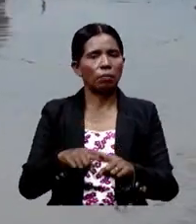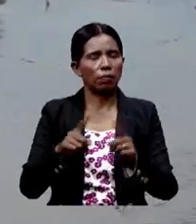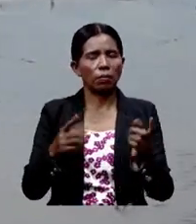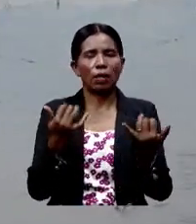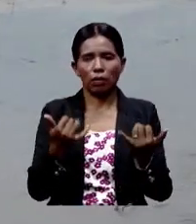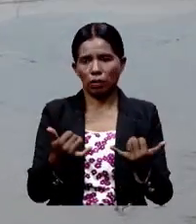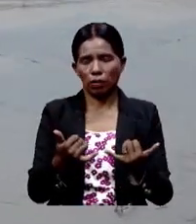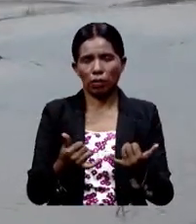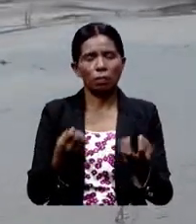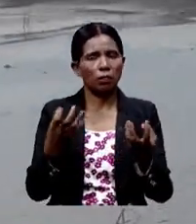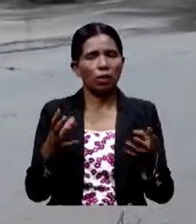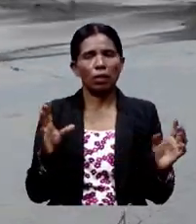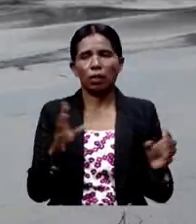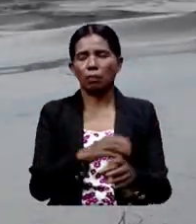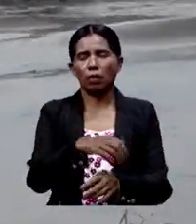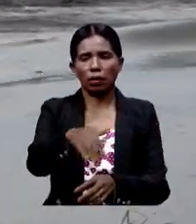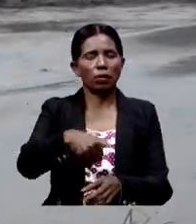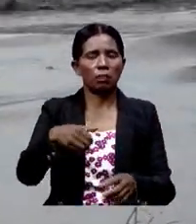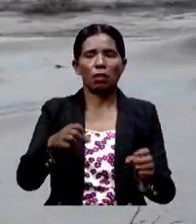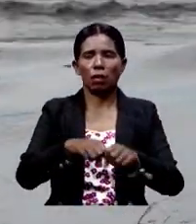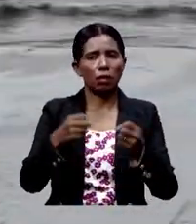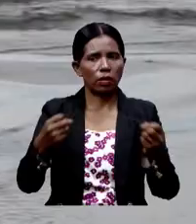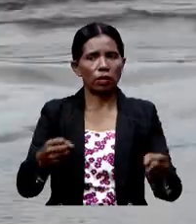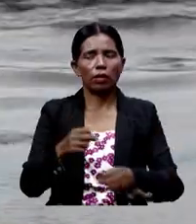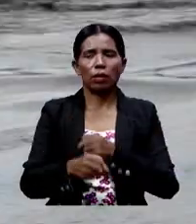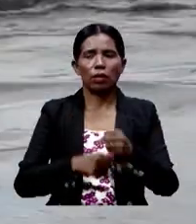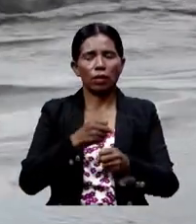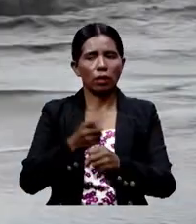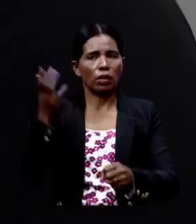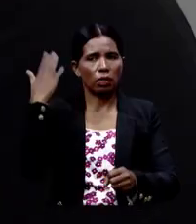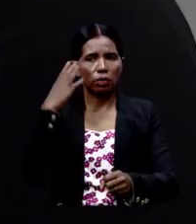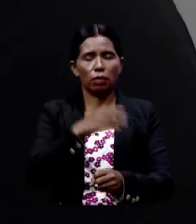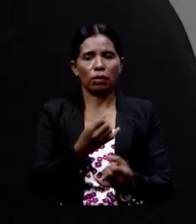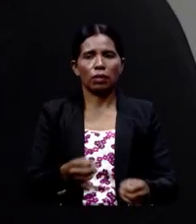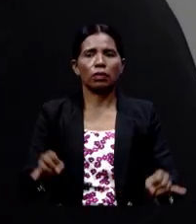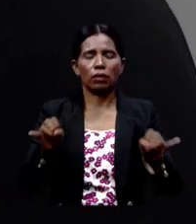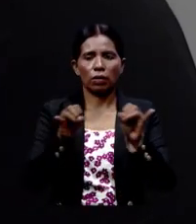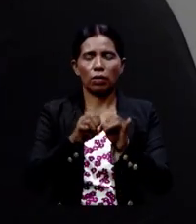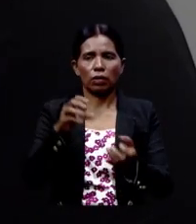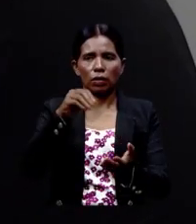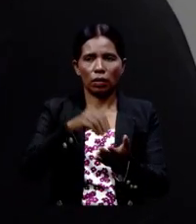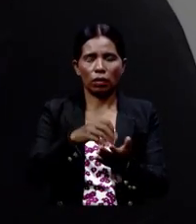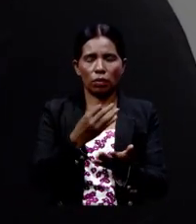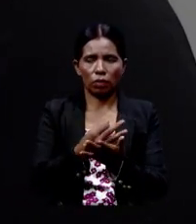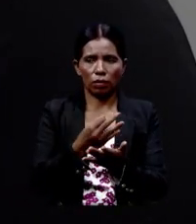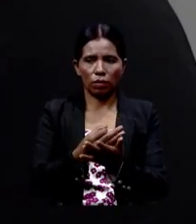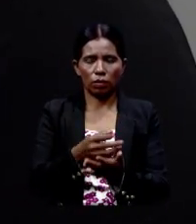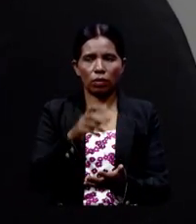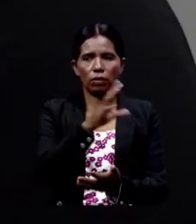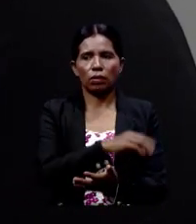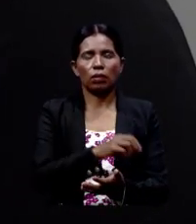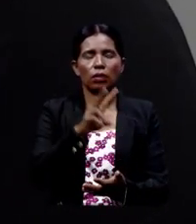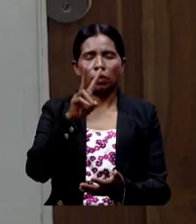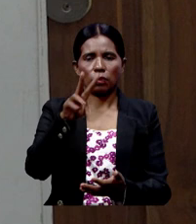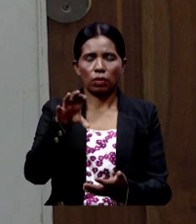o barak maca avaria, não é ia tirar coto, instituição ne aloca osan dólar rihun a tu